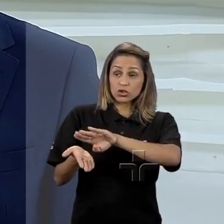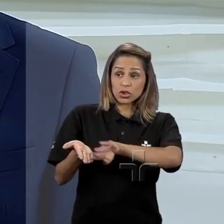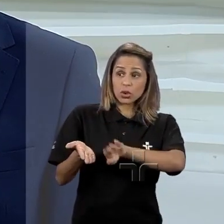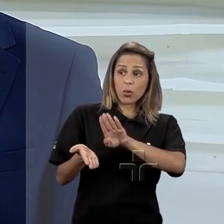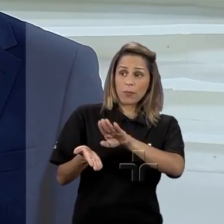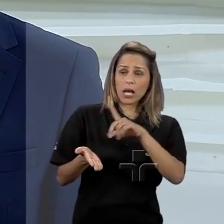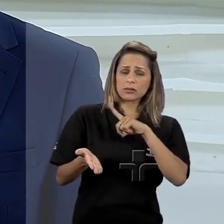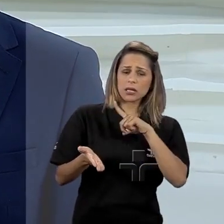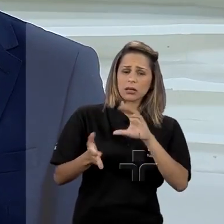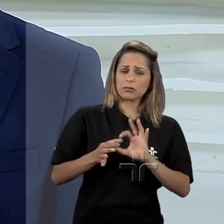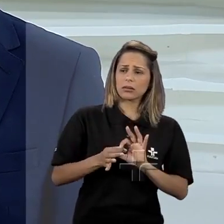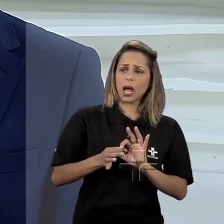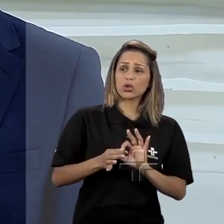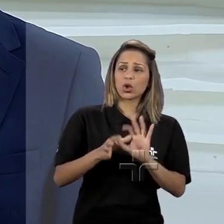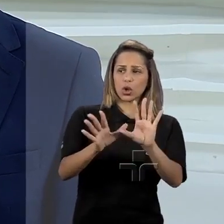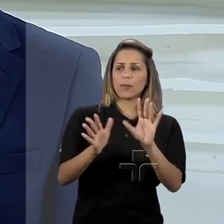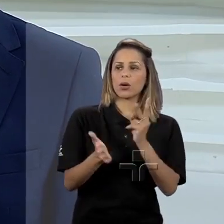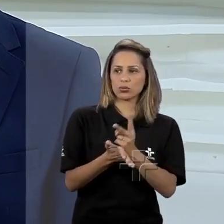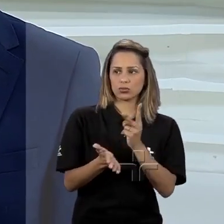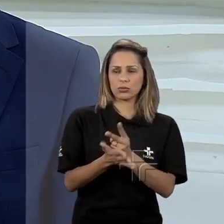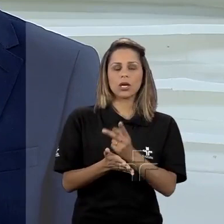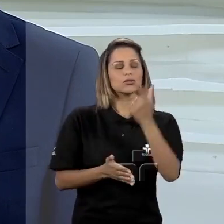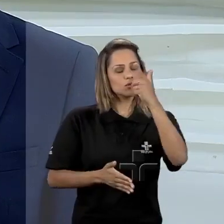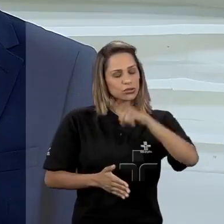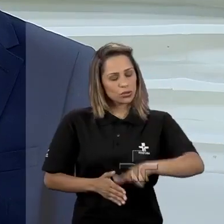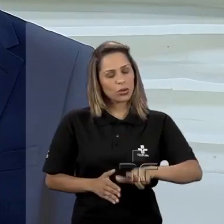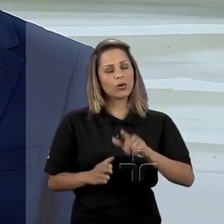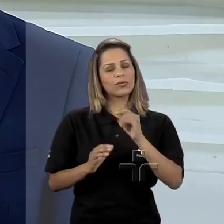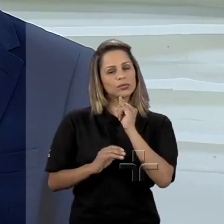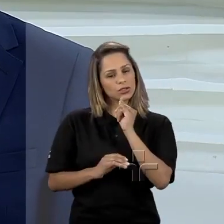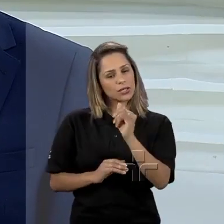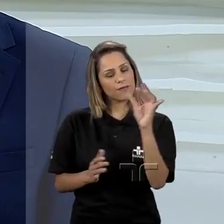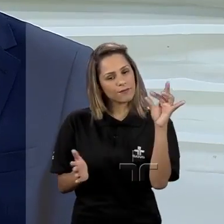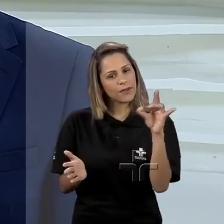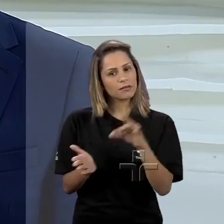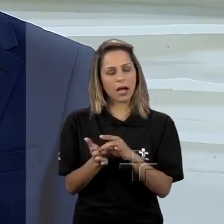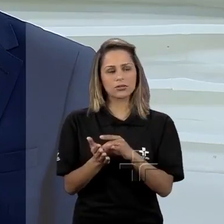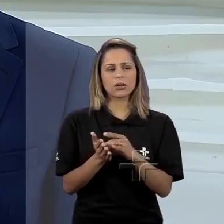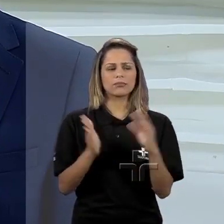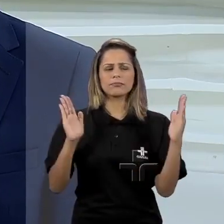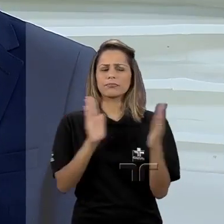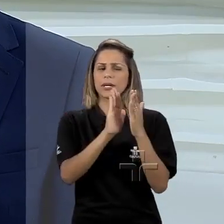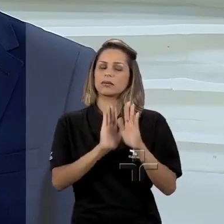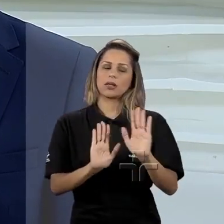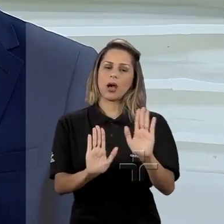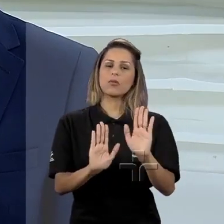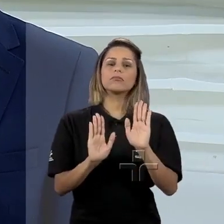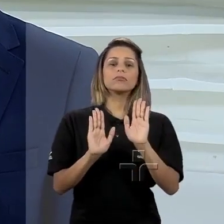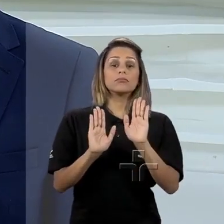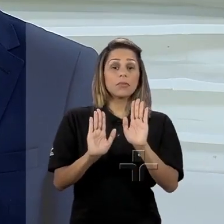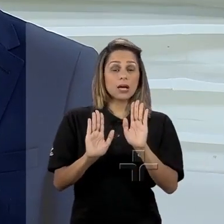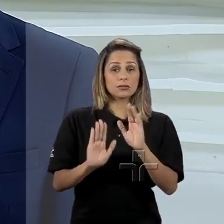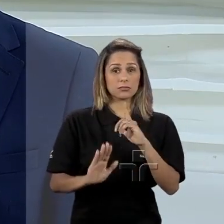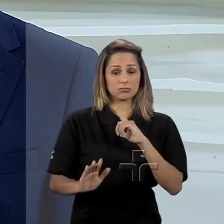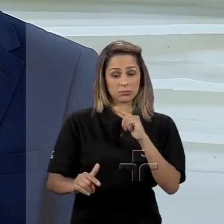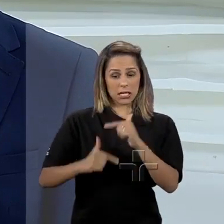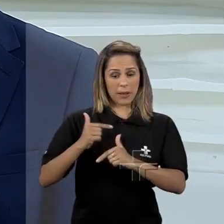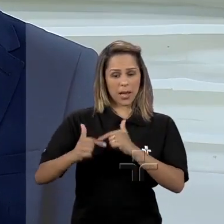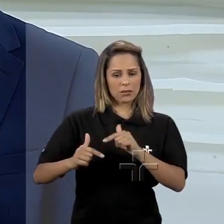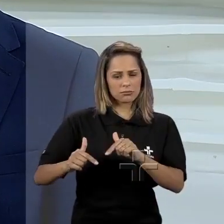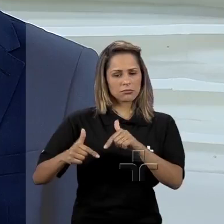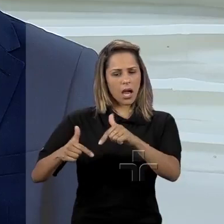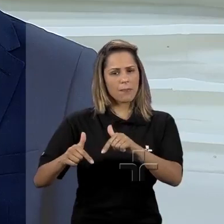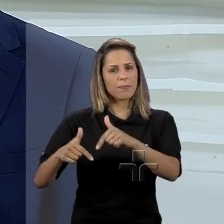fazer um registro aqui em nome da verdade, de novo, não querendo confrontar você. Mas esse trabalho de